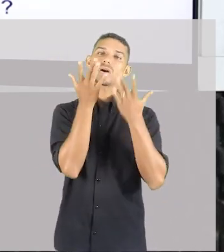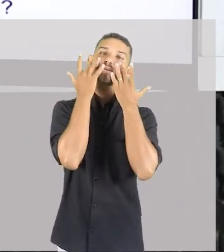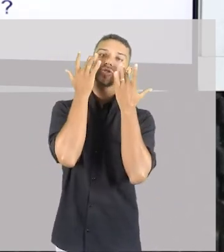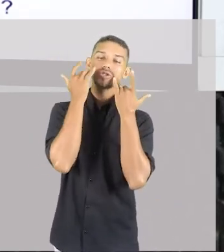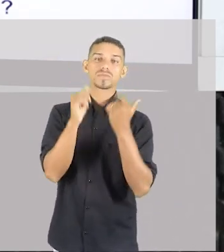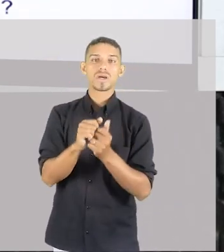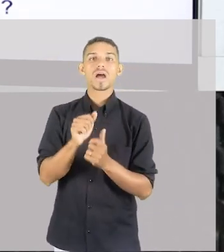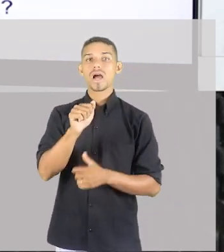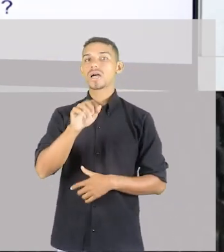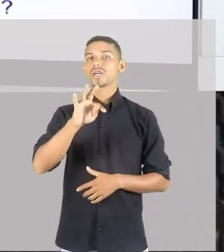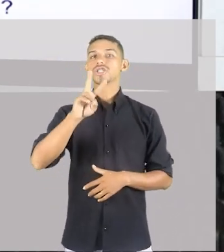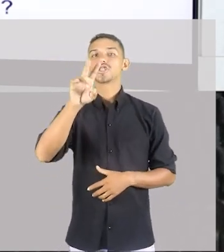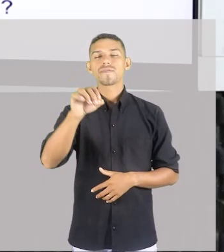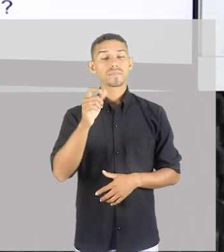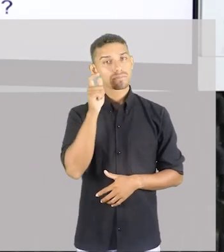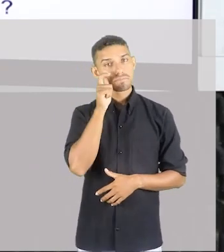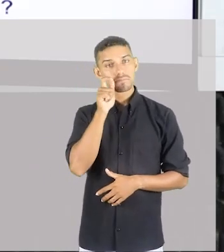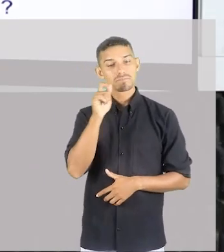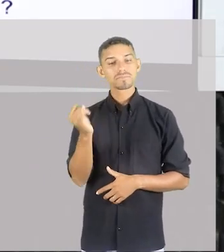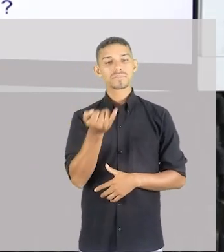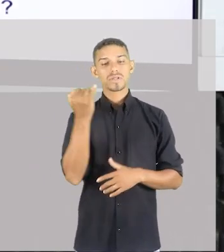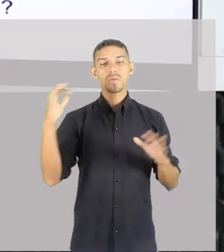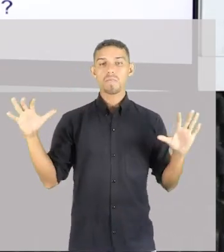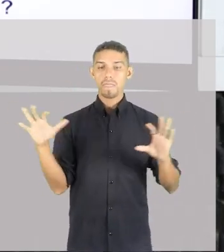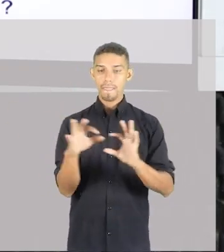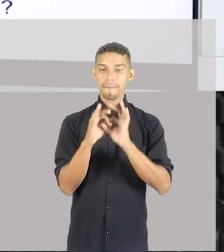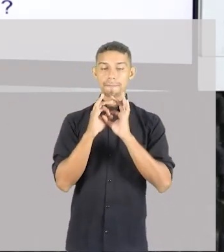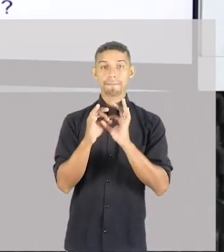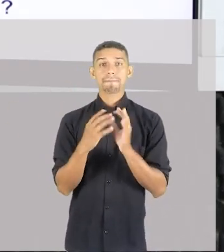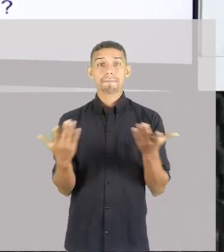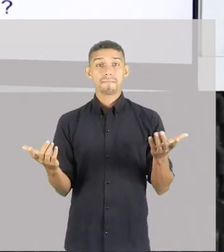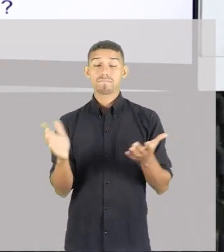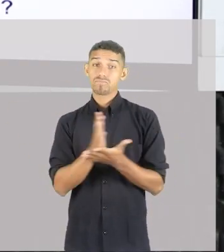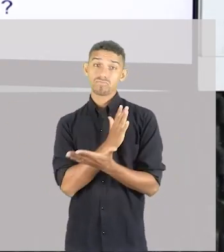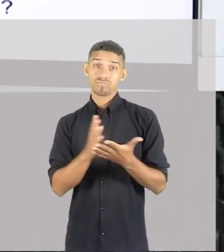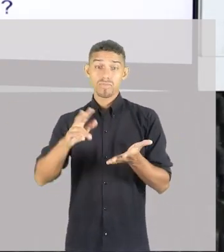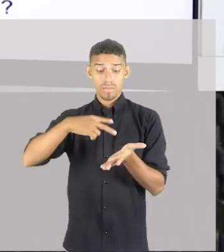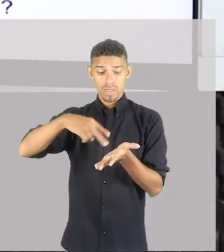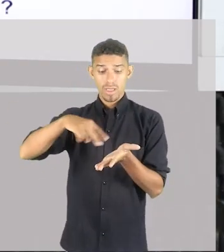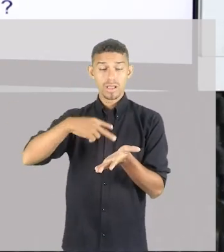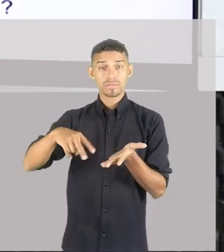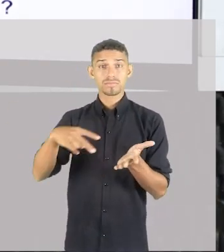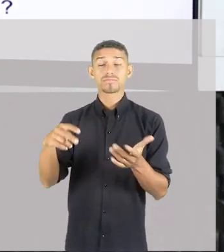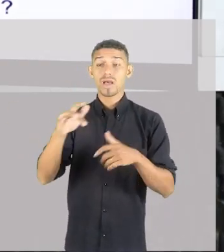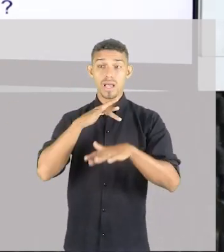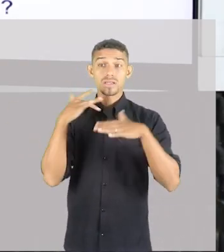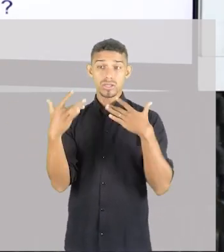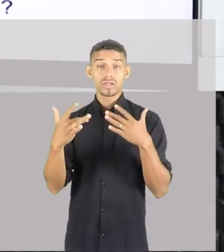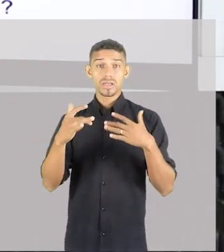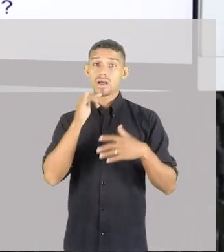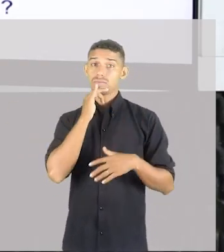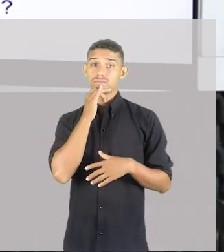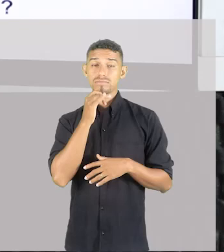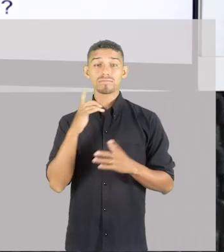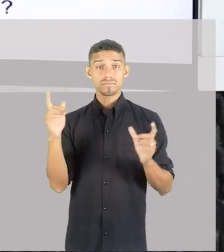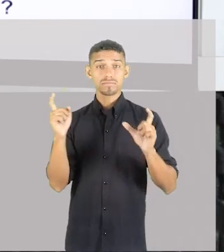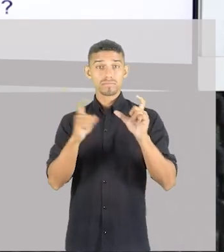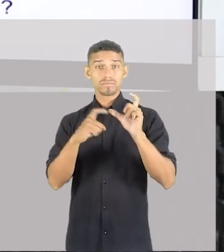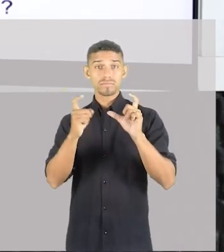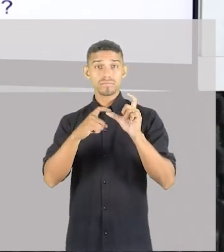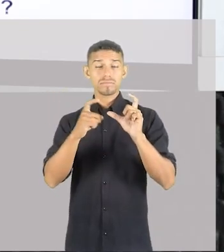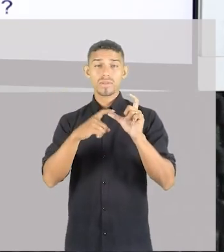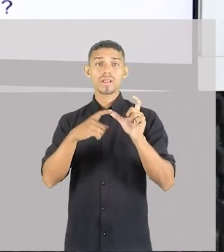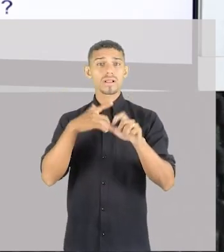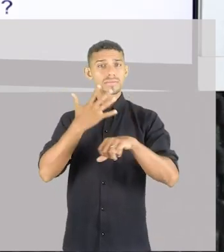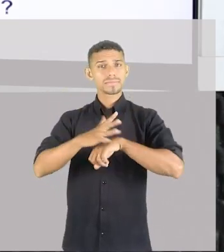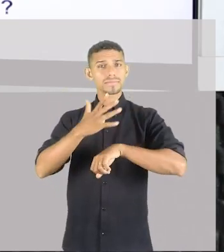artístico criativo. Olha que interessante. Ela está muito mais perto. Alguns de vocês fazem danças, inclusive para redes sociais. Ou seja, vocês